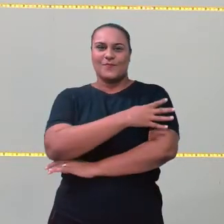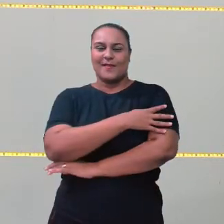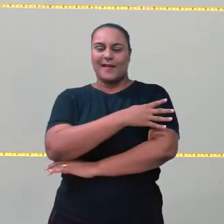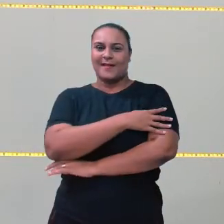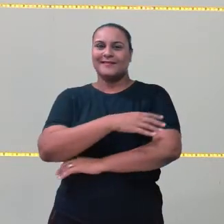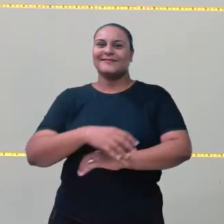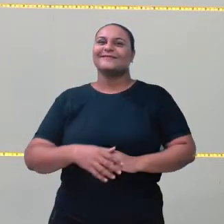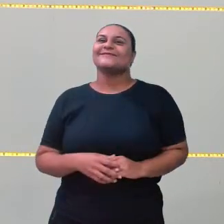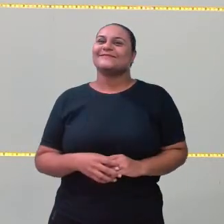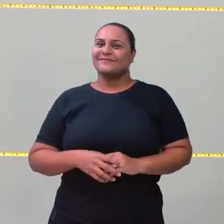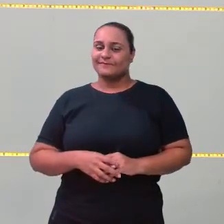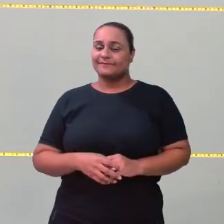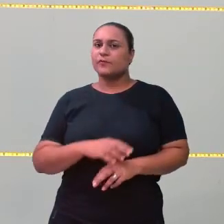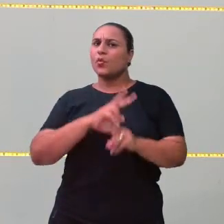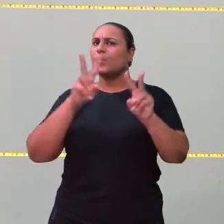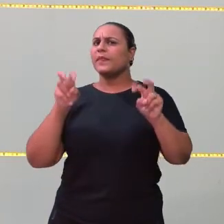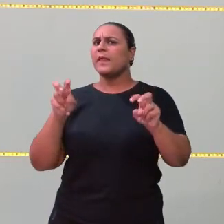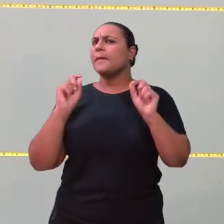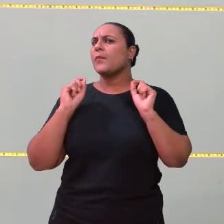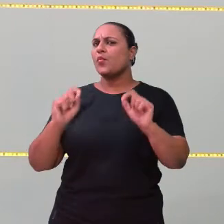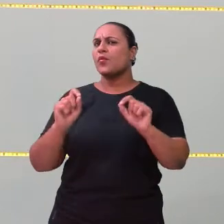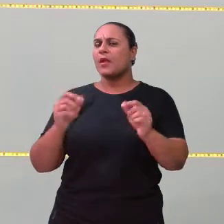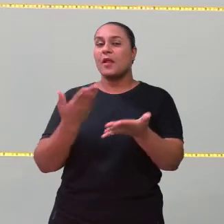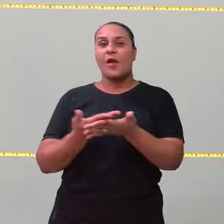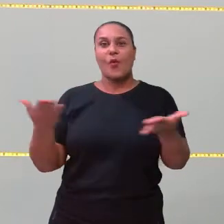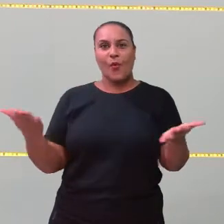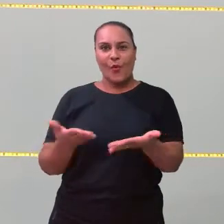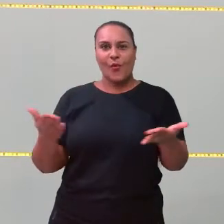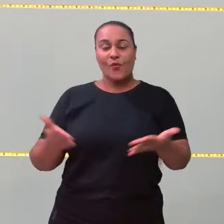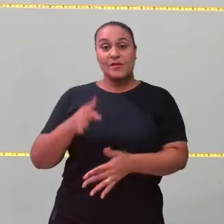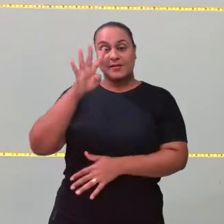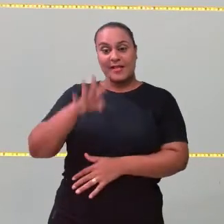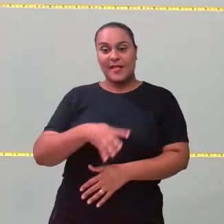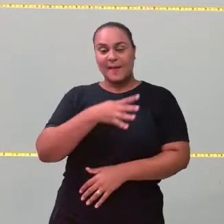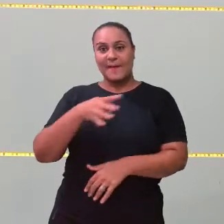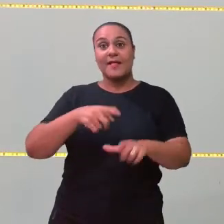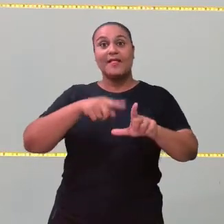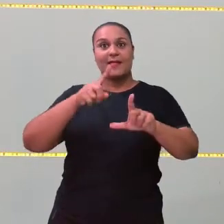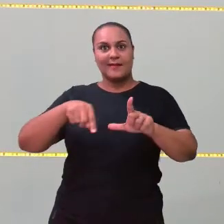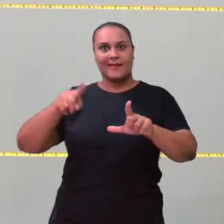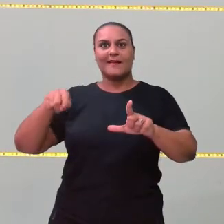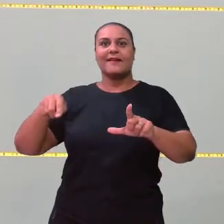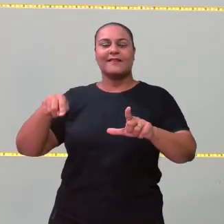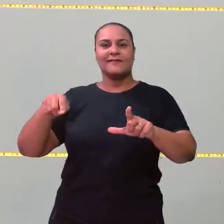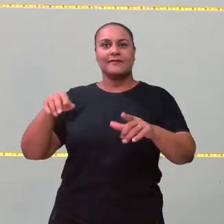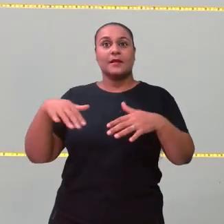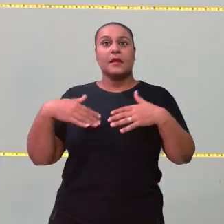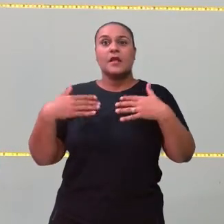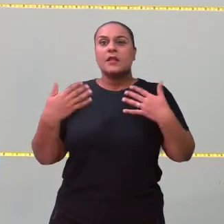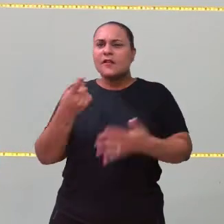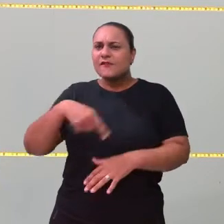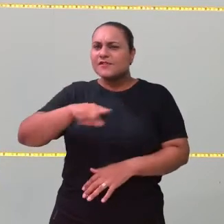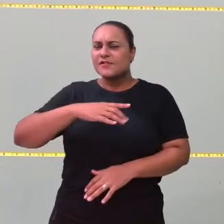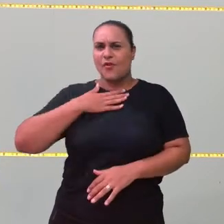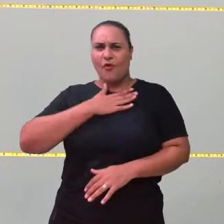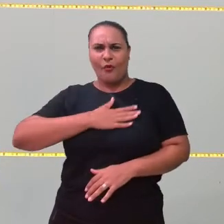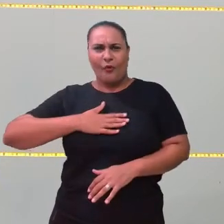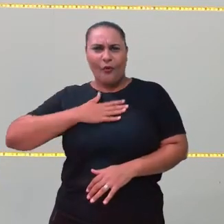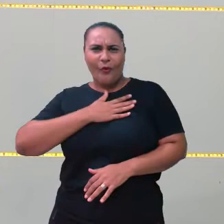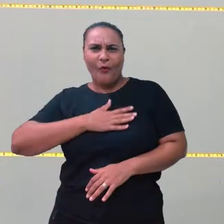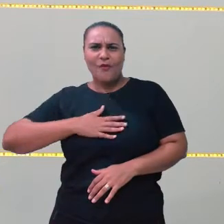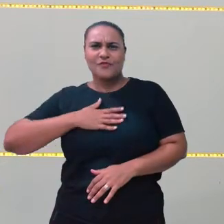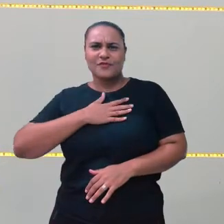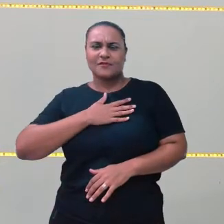iniciais com o tema da aula de hoje, tabelas e gráfico. E aí, estudantes, vocês gostam muito de